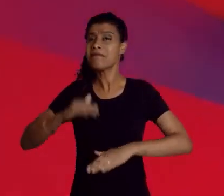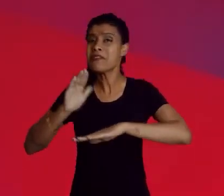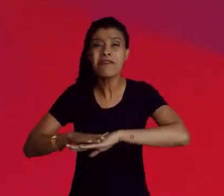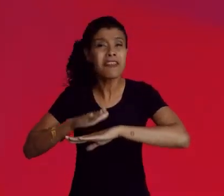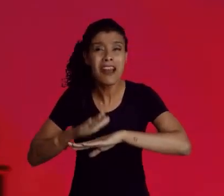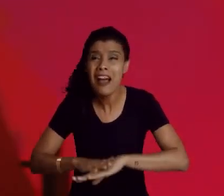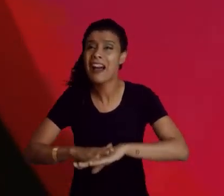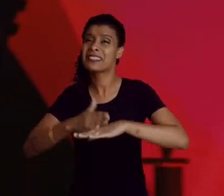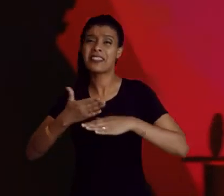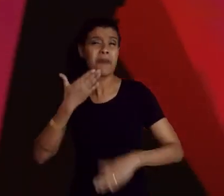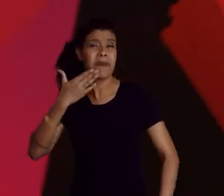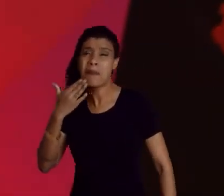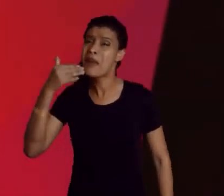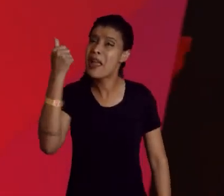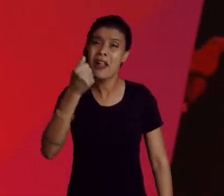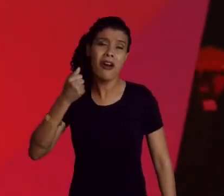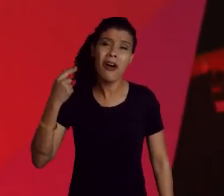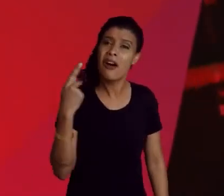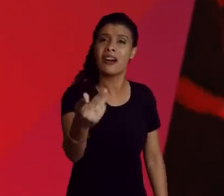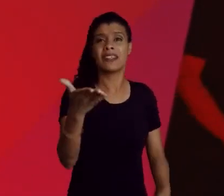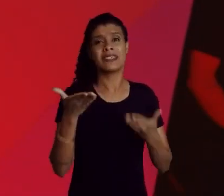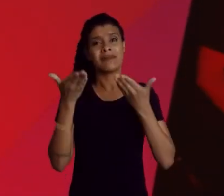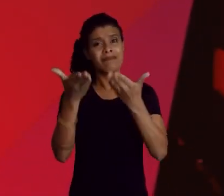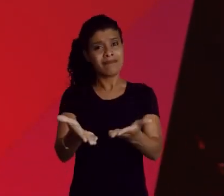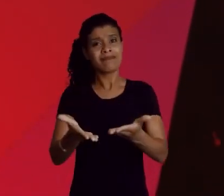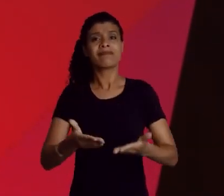Faça o seu melhor.